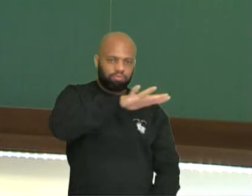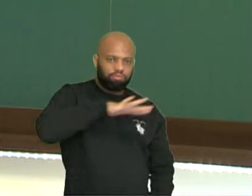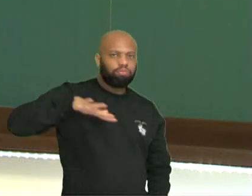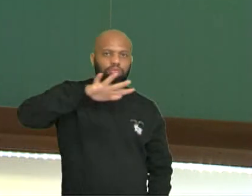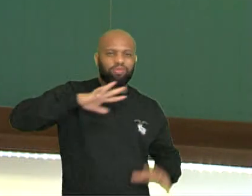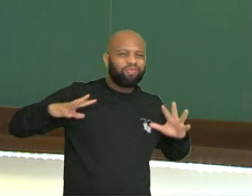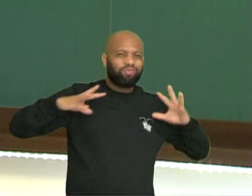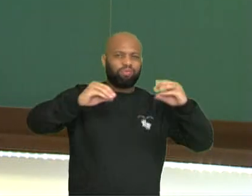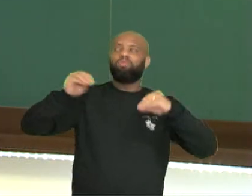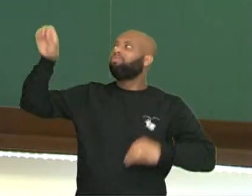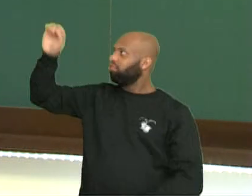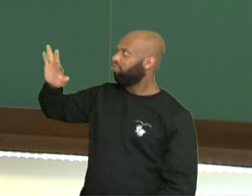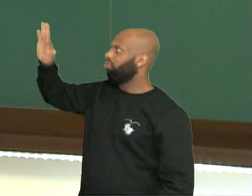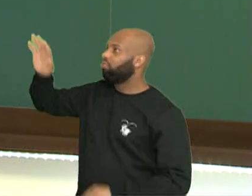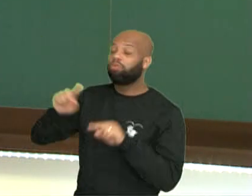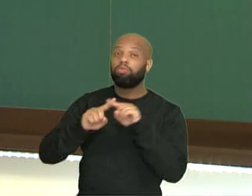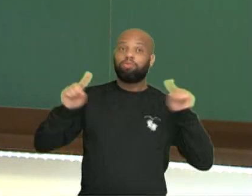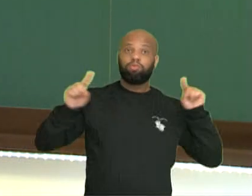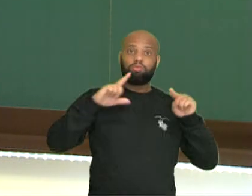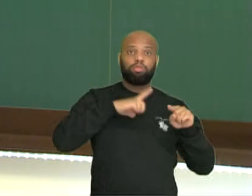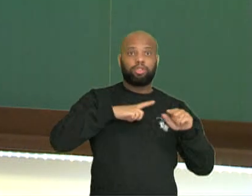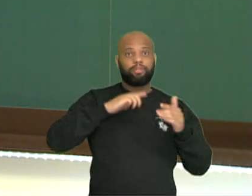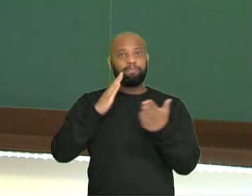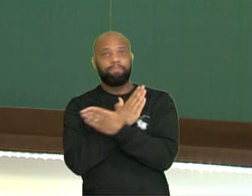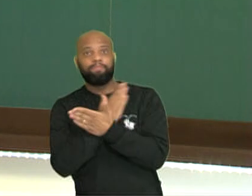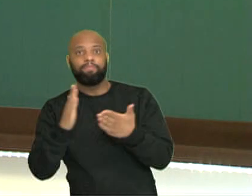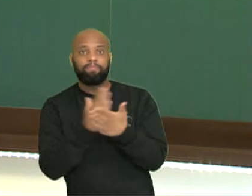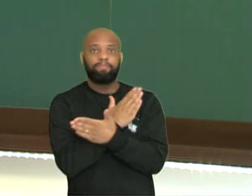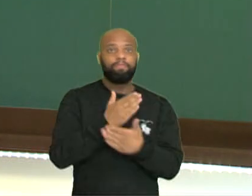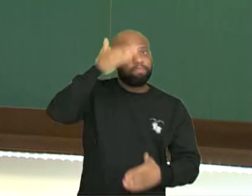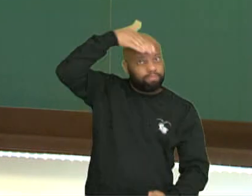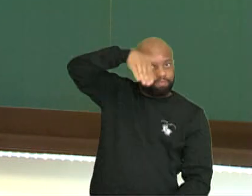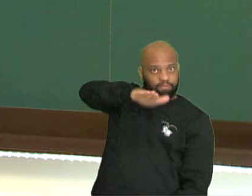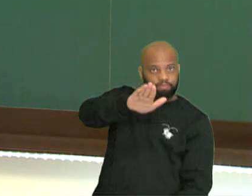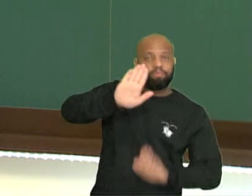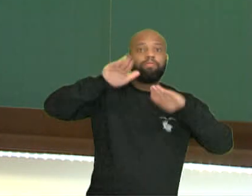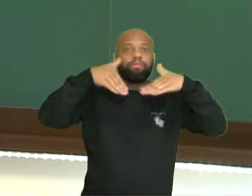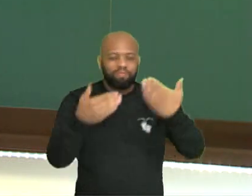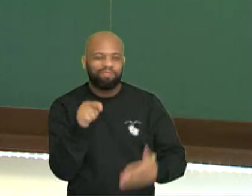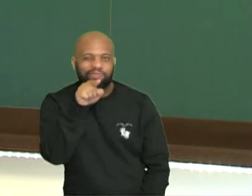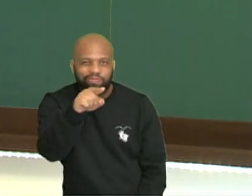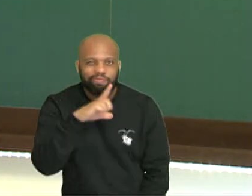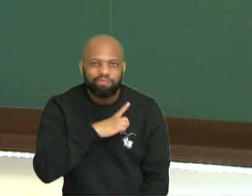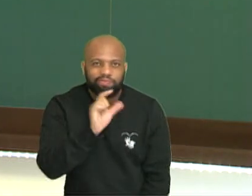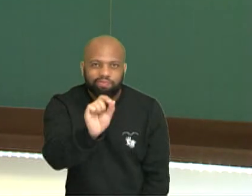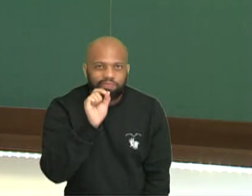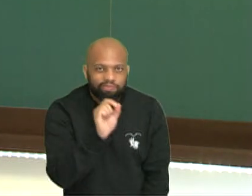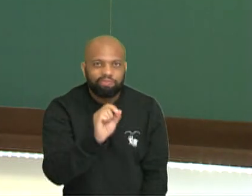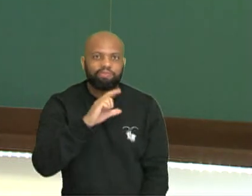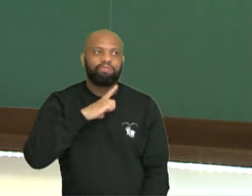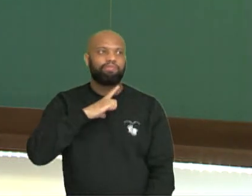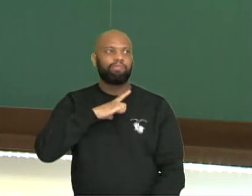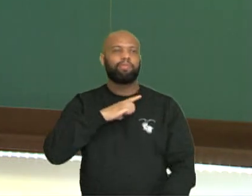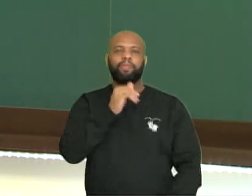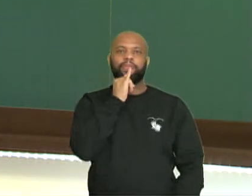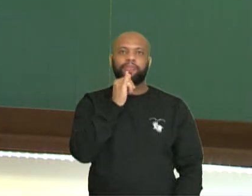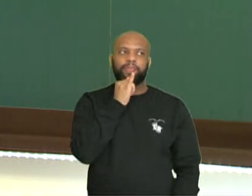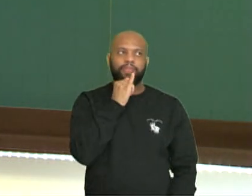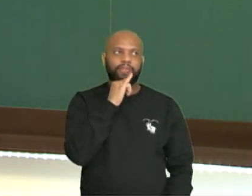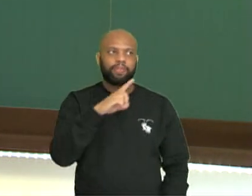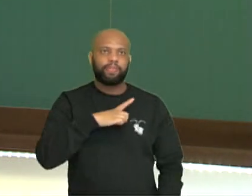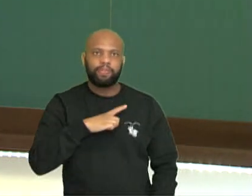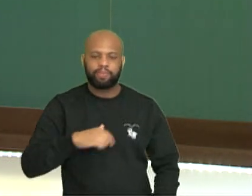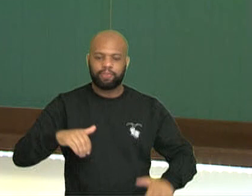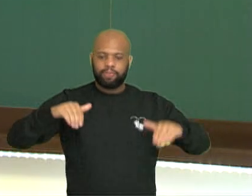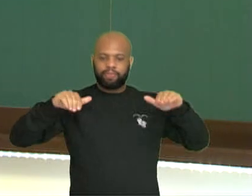europeu. Mas, com o advento de algumas repúblicas, quando você tem então a sucessão do poder por